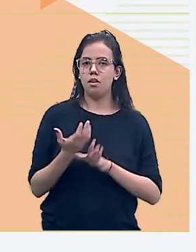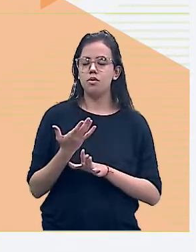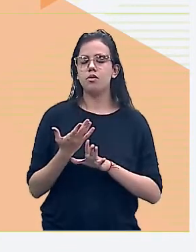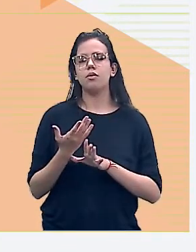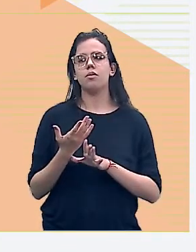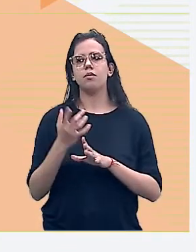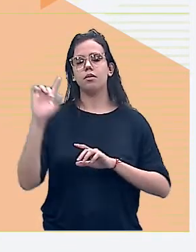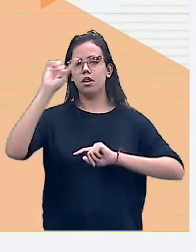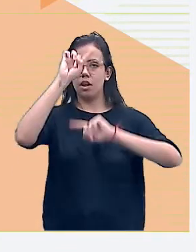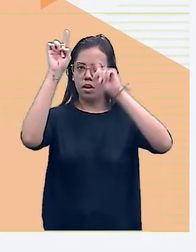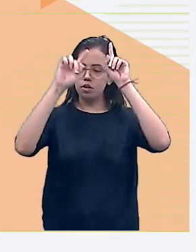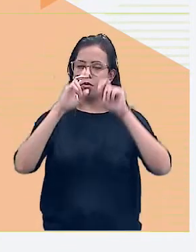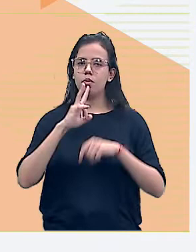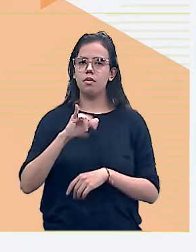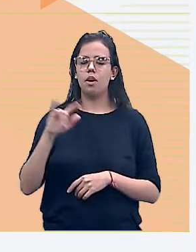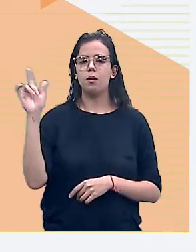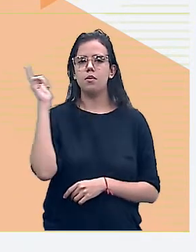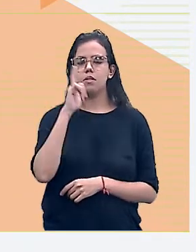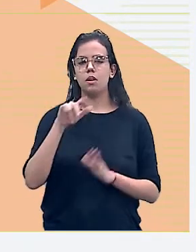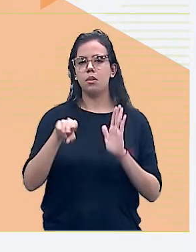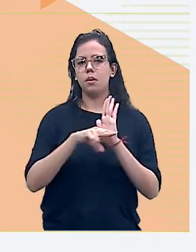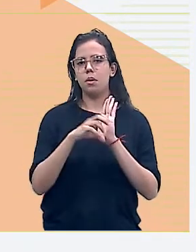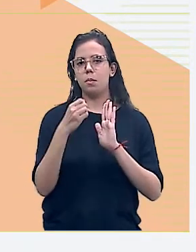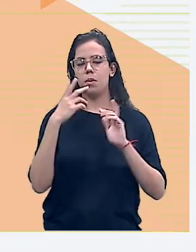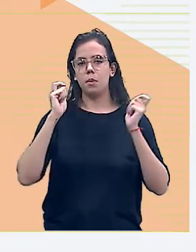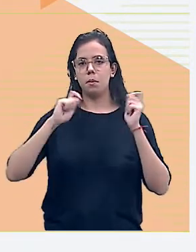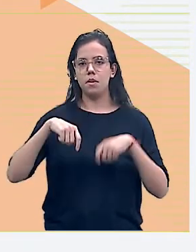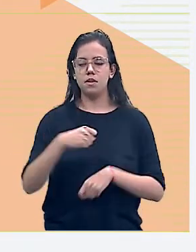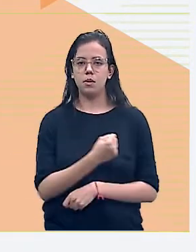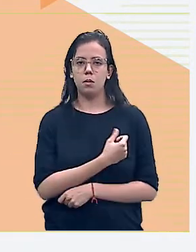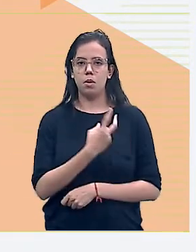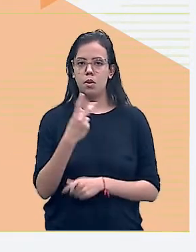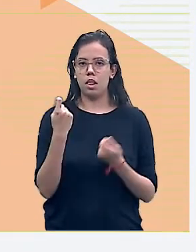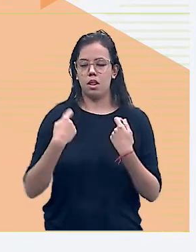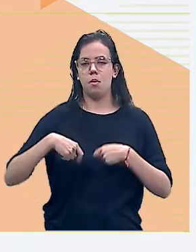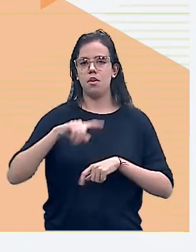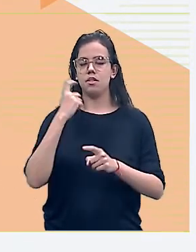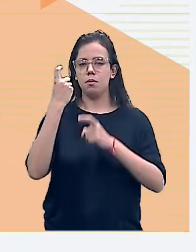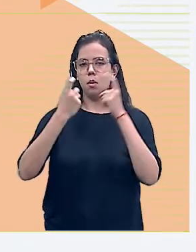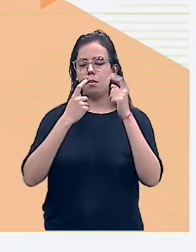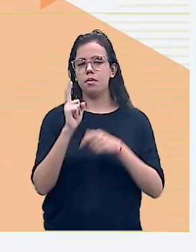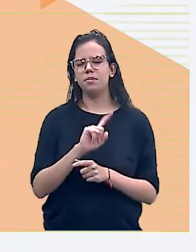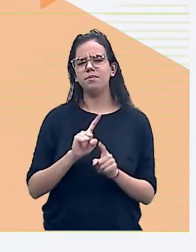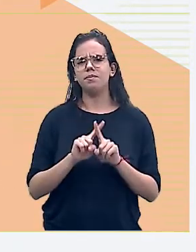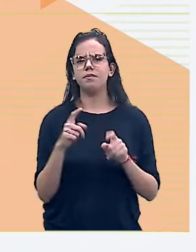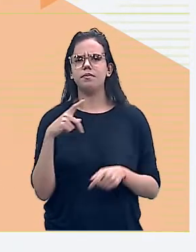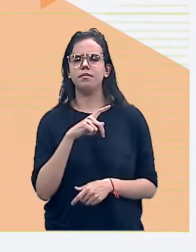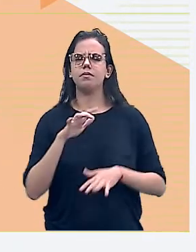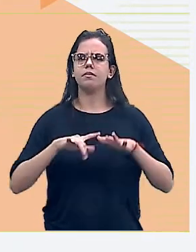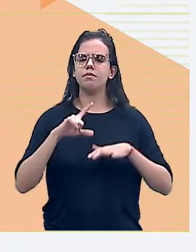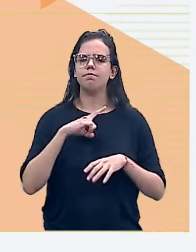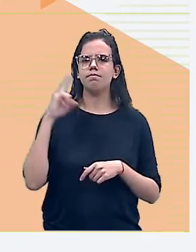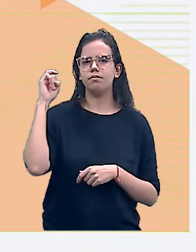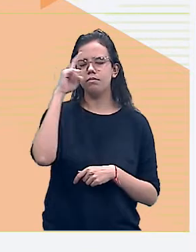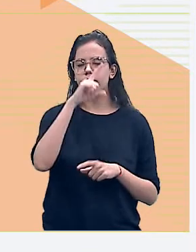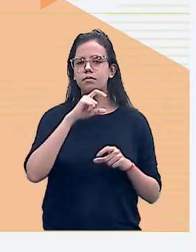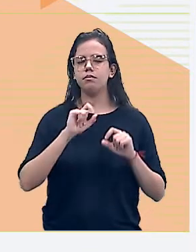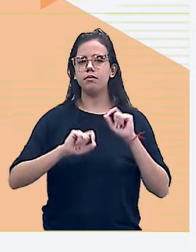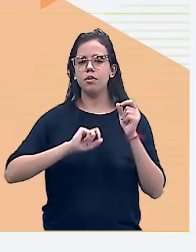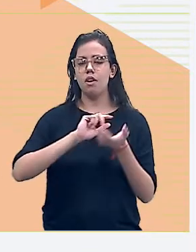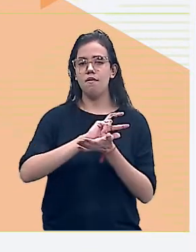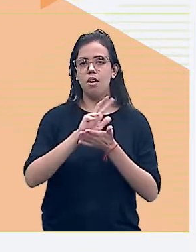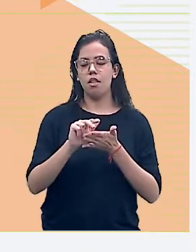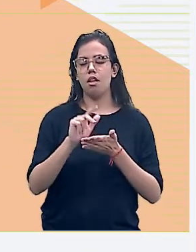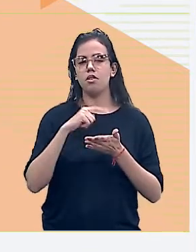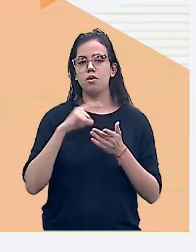vai pontuar a competência 2 ok então não precisa se preocupar Professor mas às vezes eu tenho dificuldade de associar o meu repertório